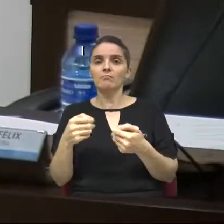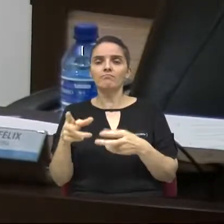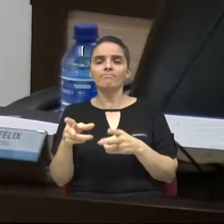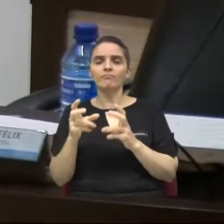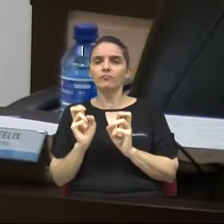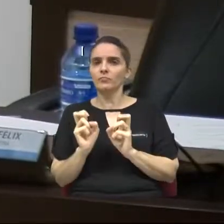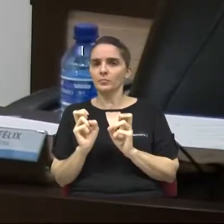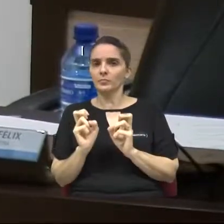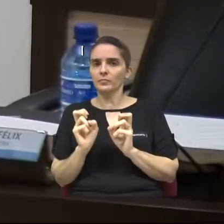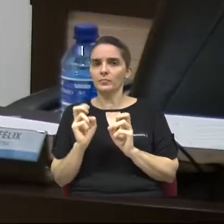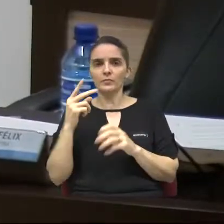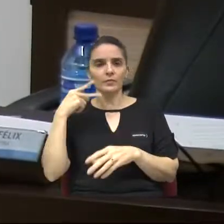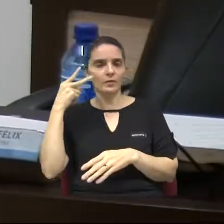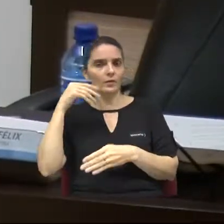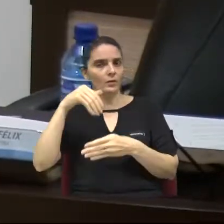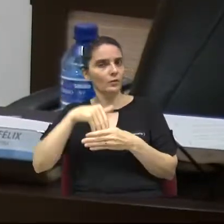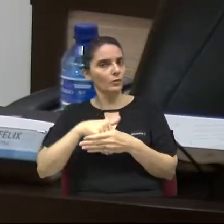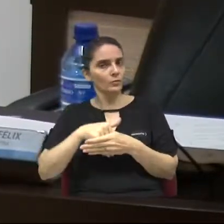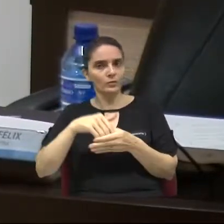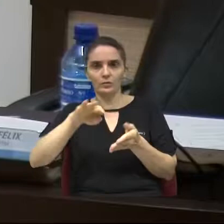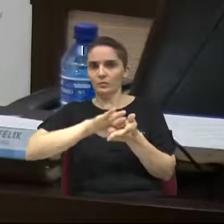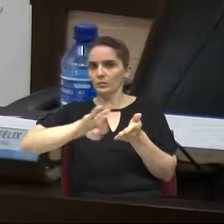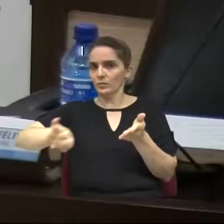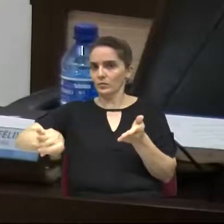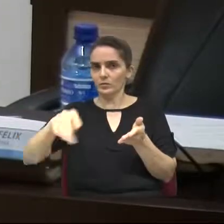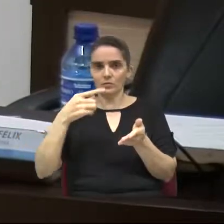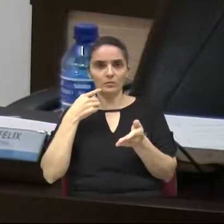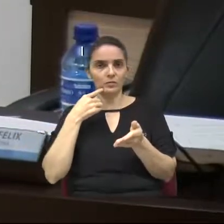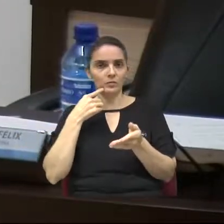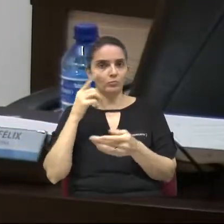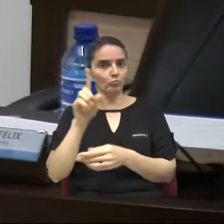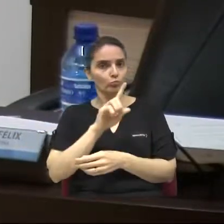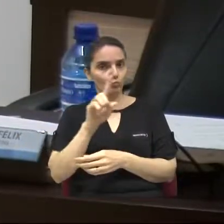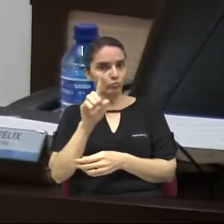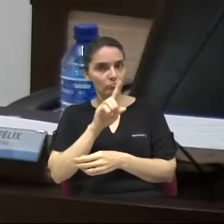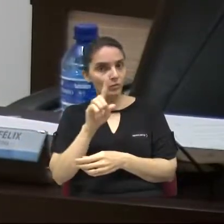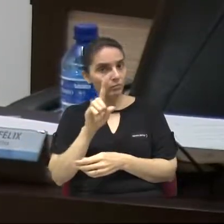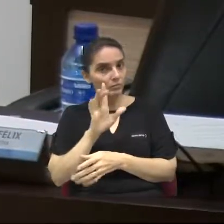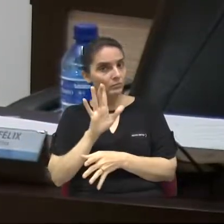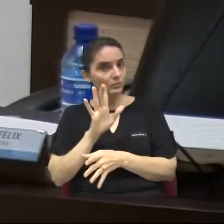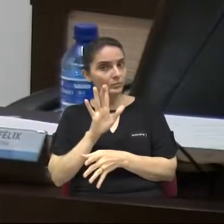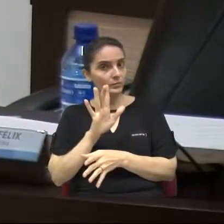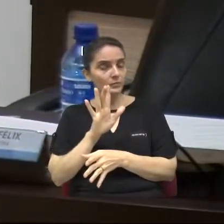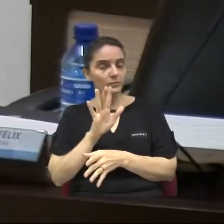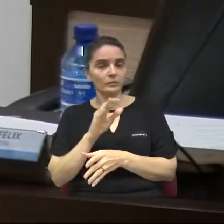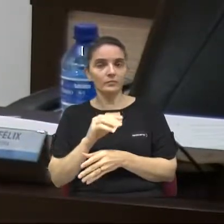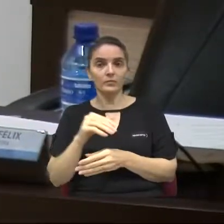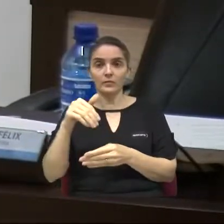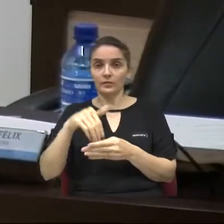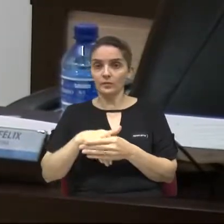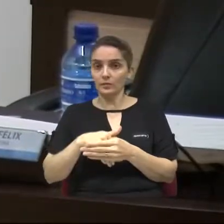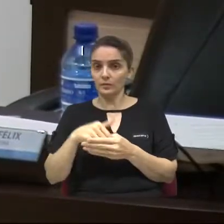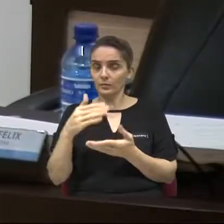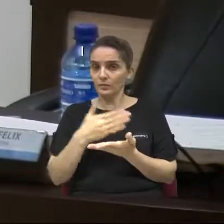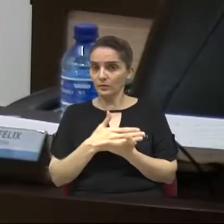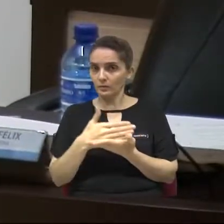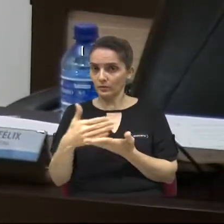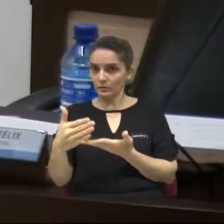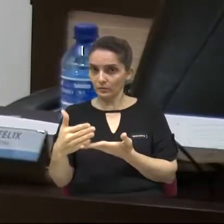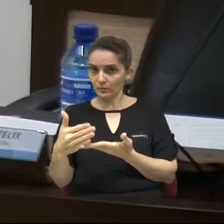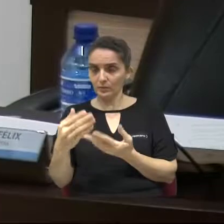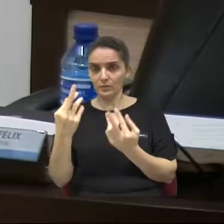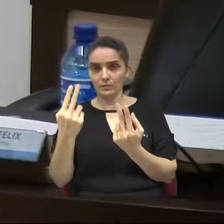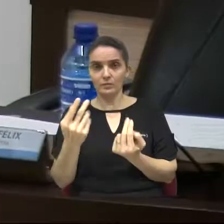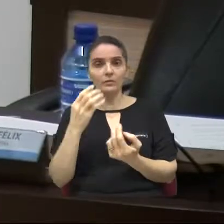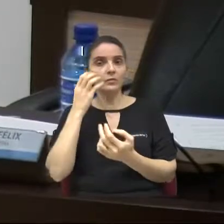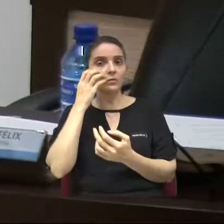não estamos aqui votando para caçar o vereador Cleiton. A abertura, e o vereador Dr. Marcelo Rossi